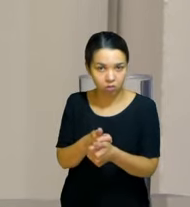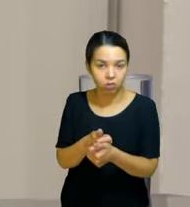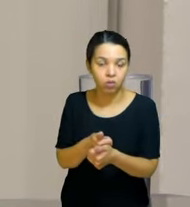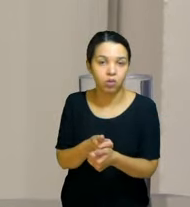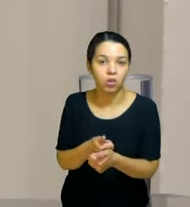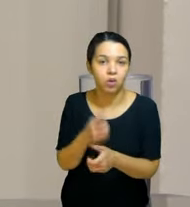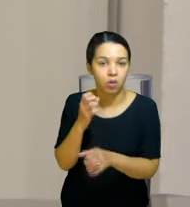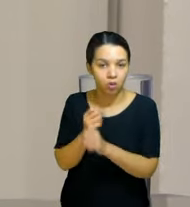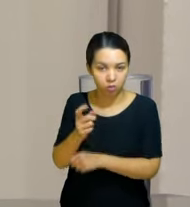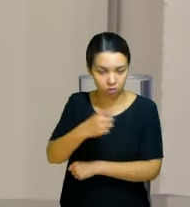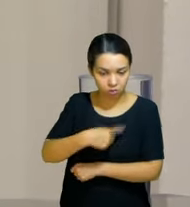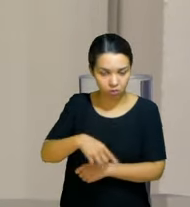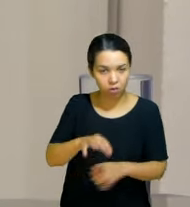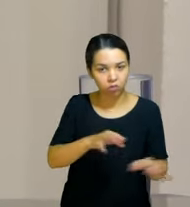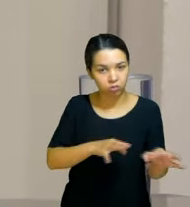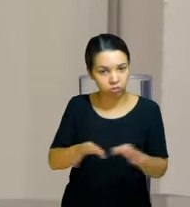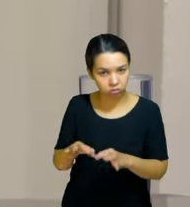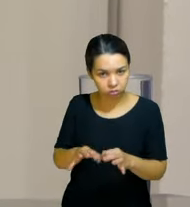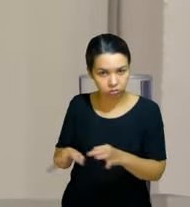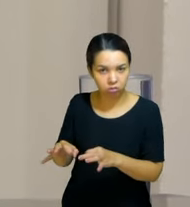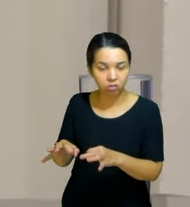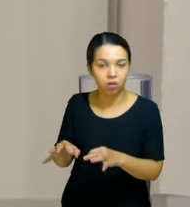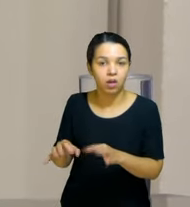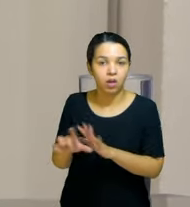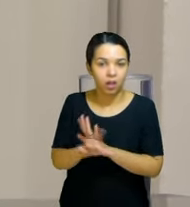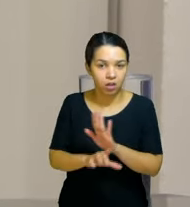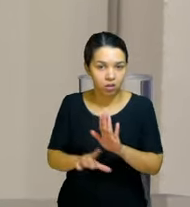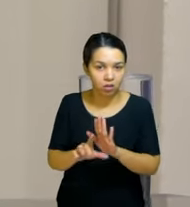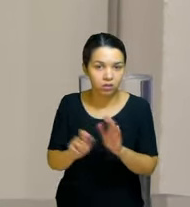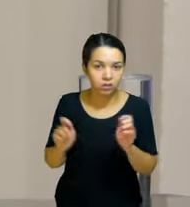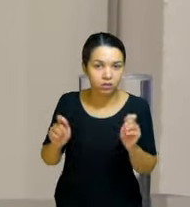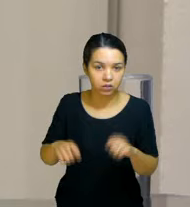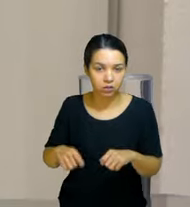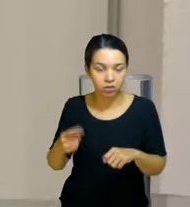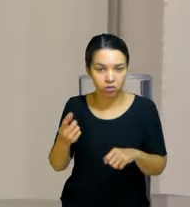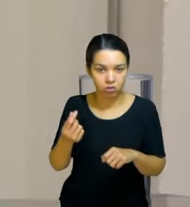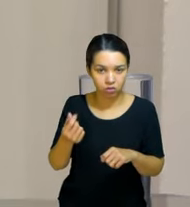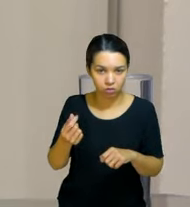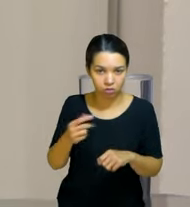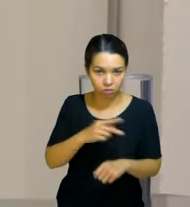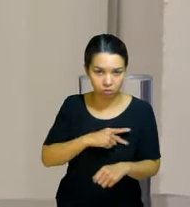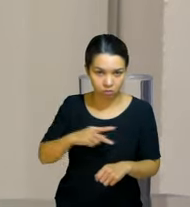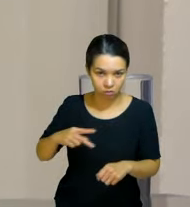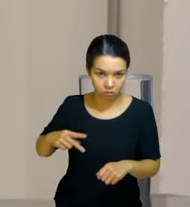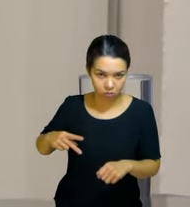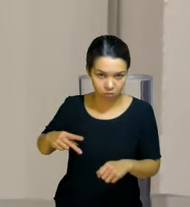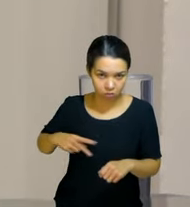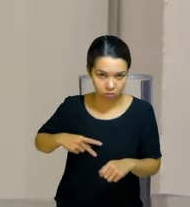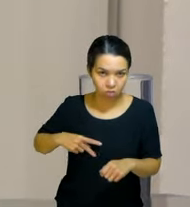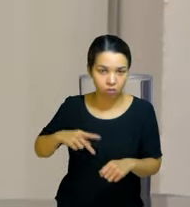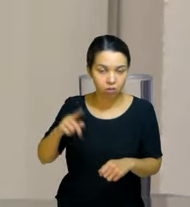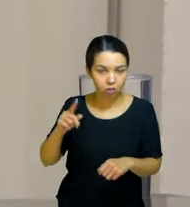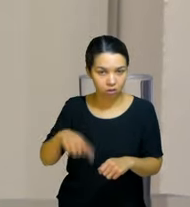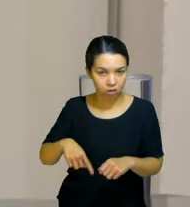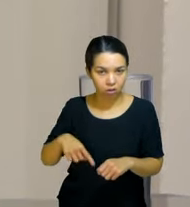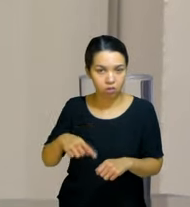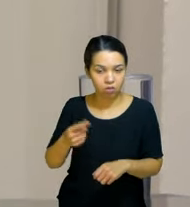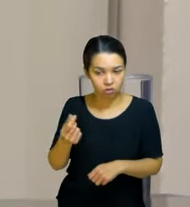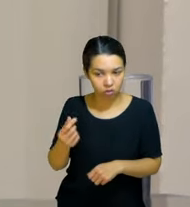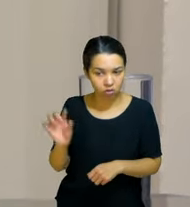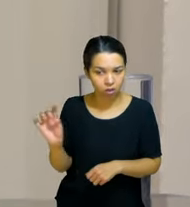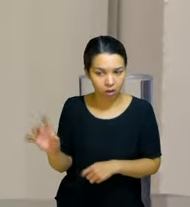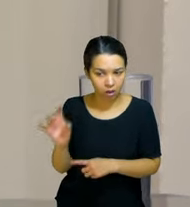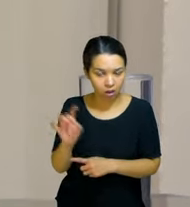uma legislação que permitiu que o dinheiro público, que nada mais é do que o dinheiro que cada cidadão paga